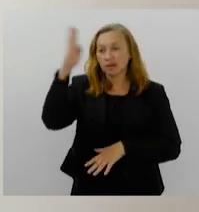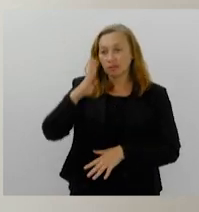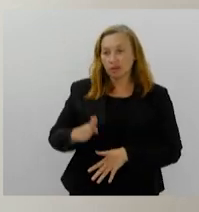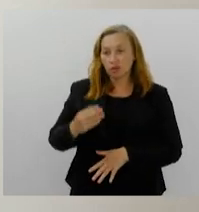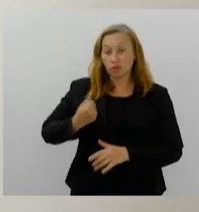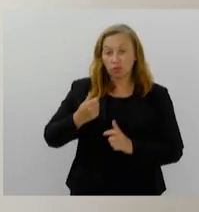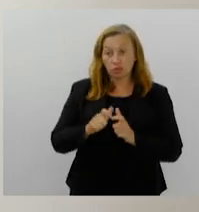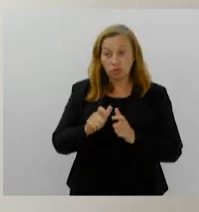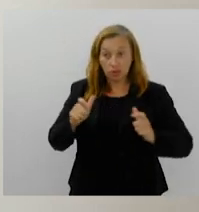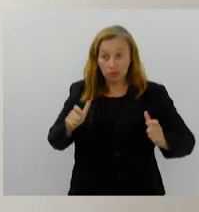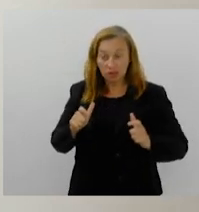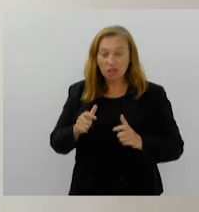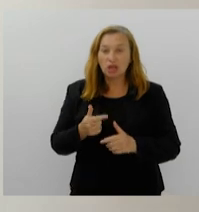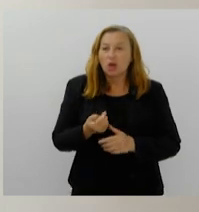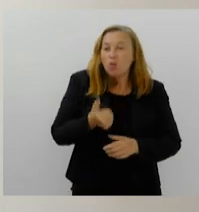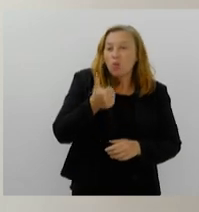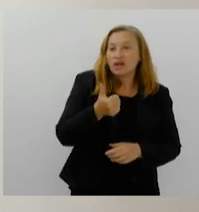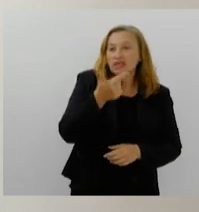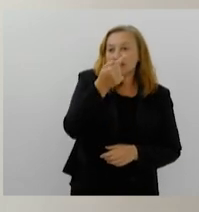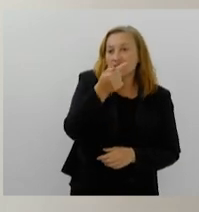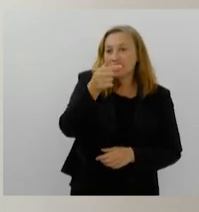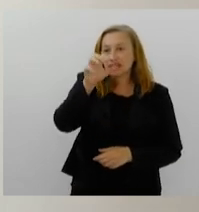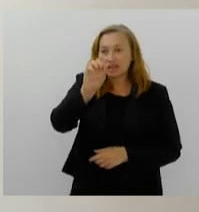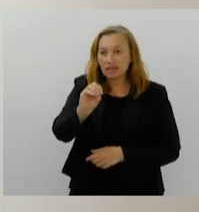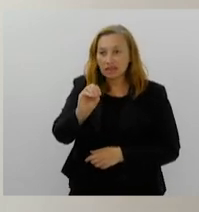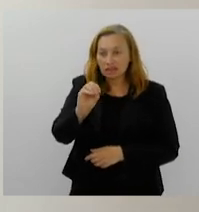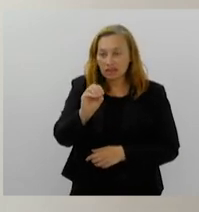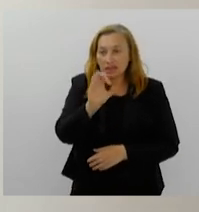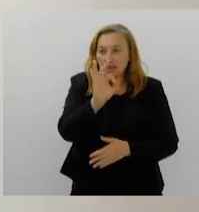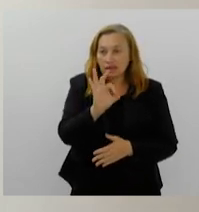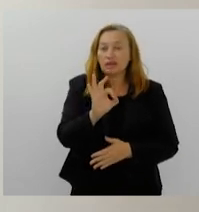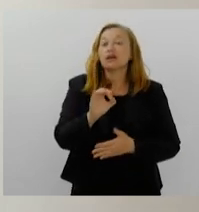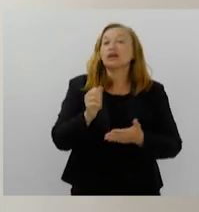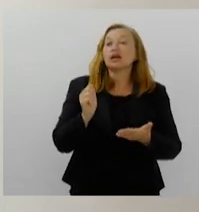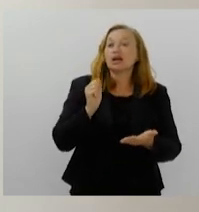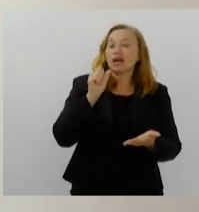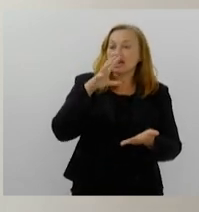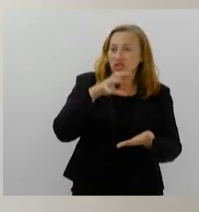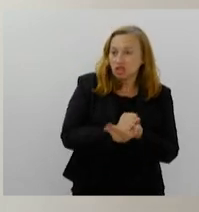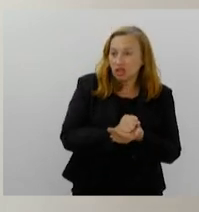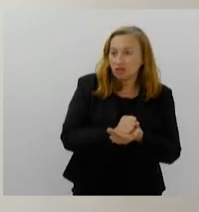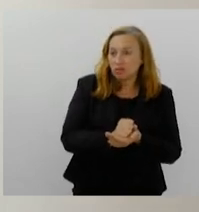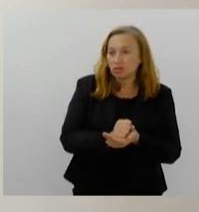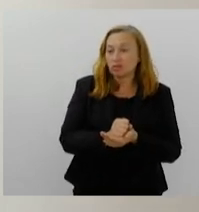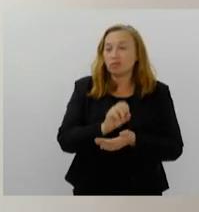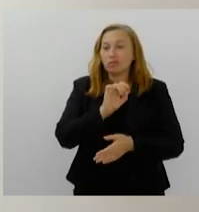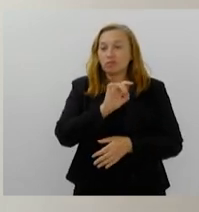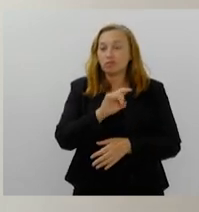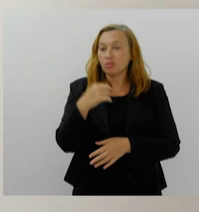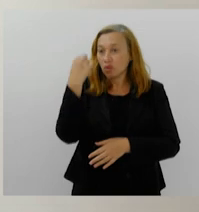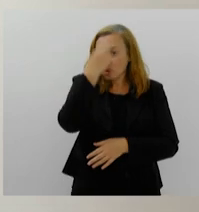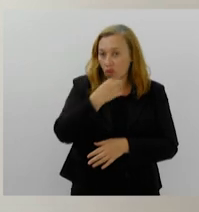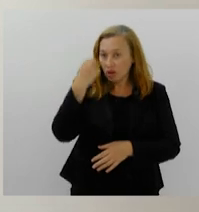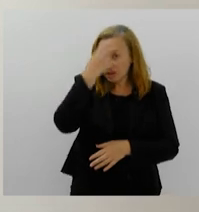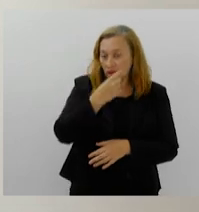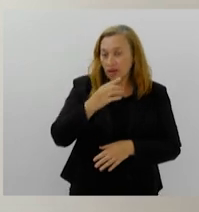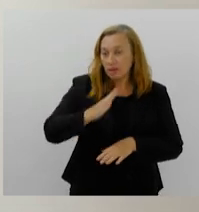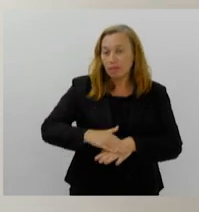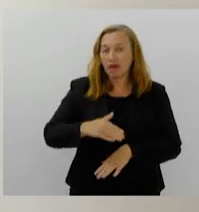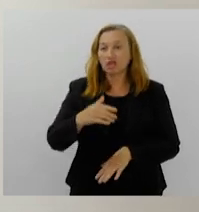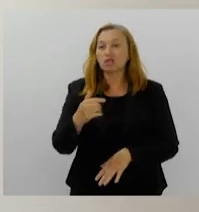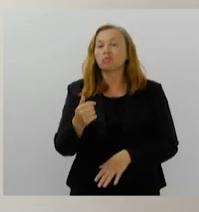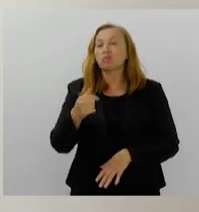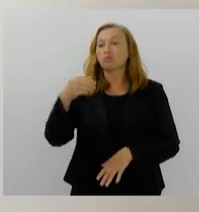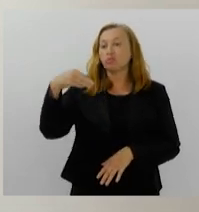alarmantes. São quase 70 acidentes registrados por hora, mais de um acidente por minuto. O Ministério Público